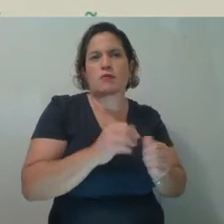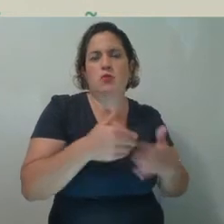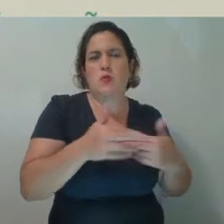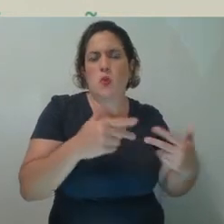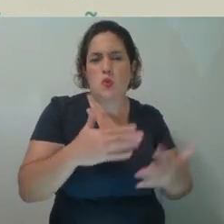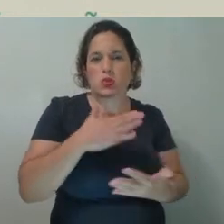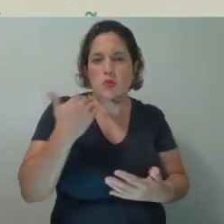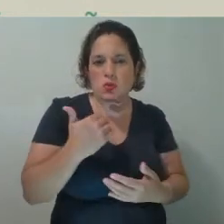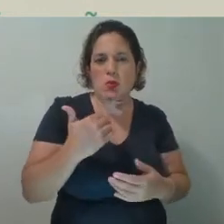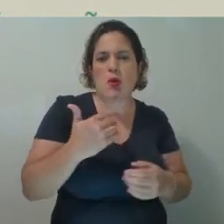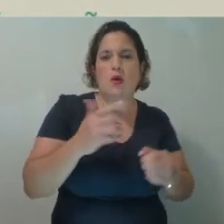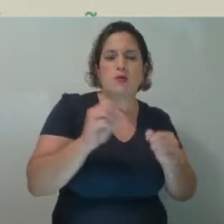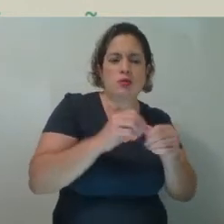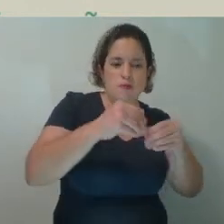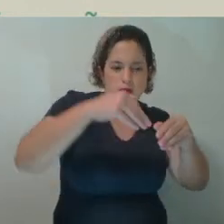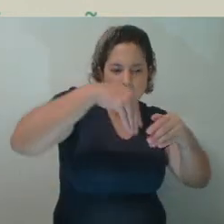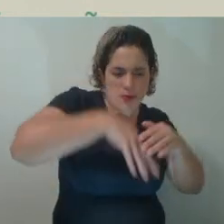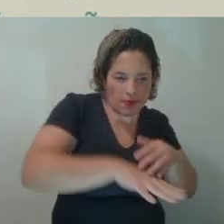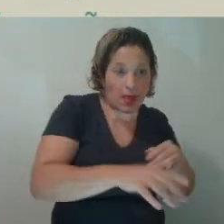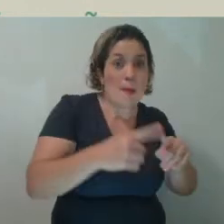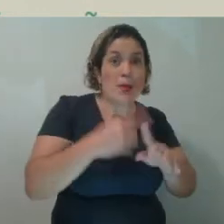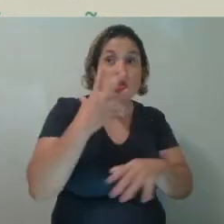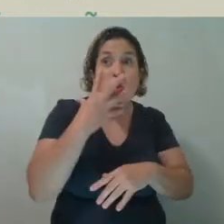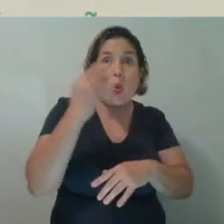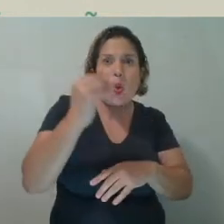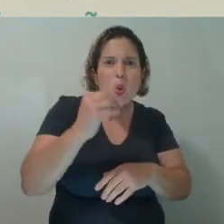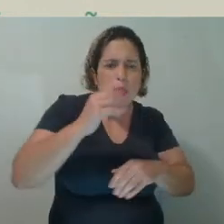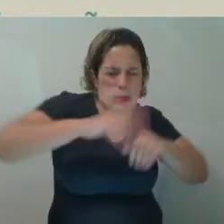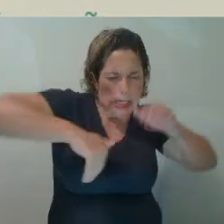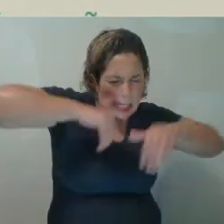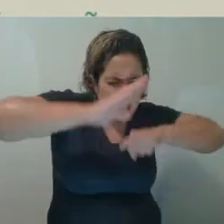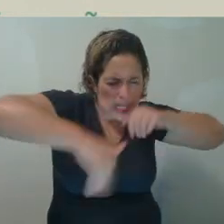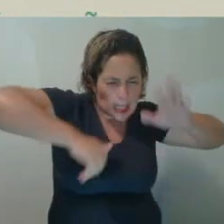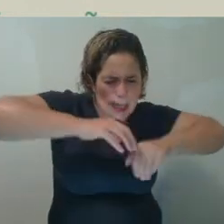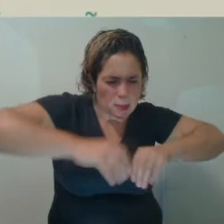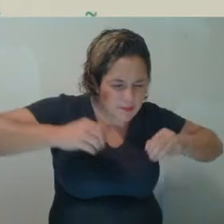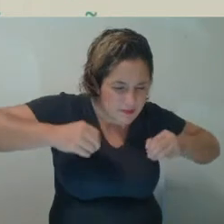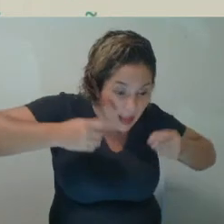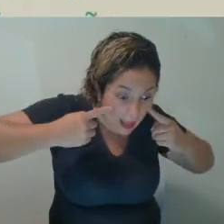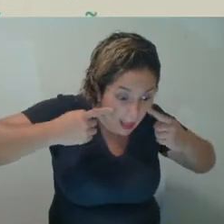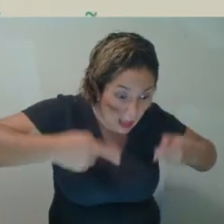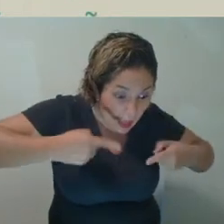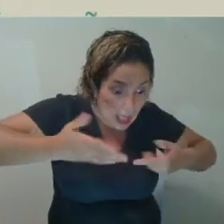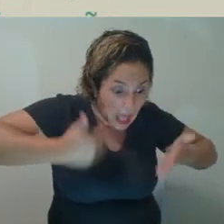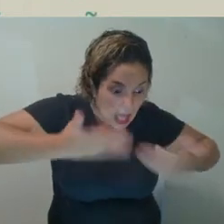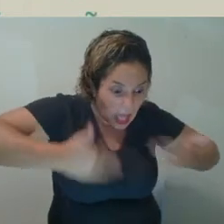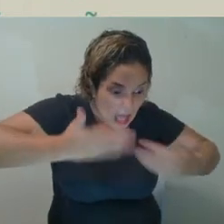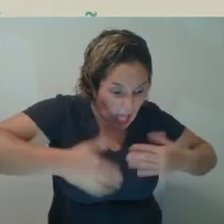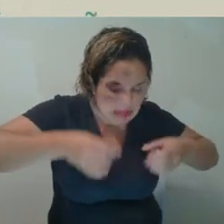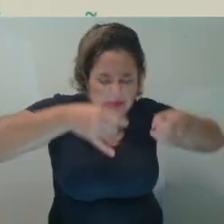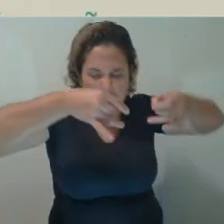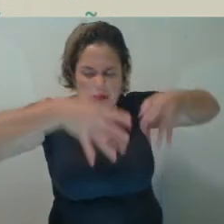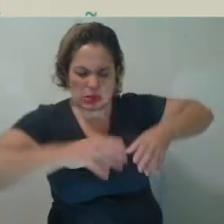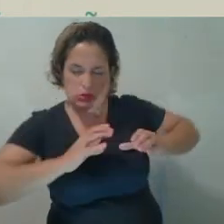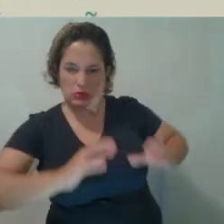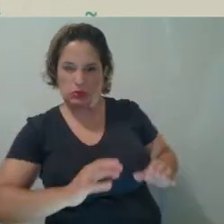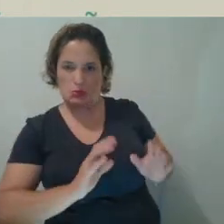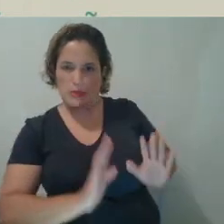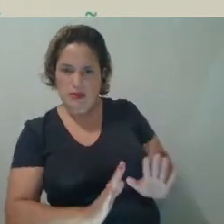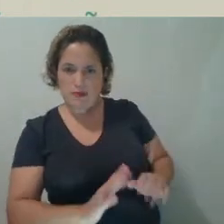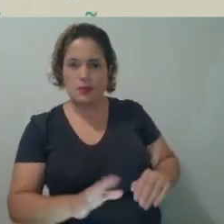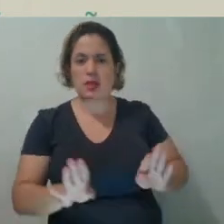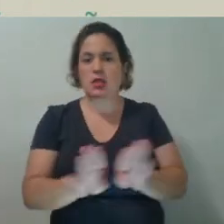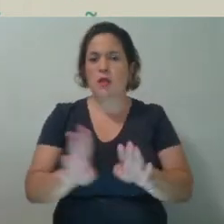de morte, havia sido enterrado e o coiote desenterrado e deixado a carcaça no ar livre. Também foram feitas a